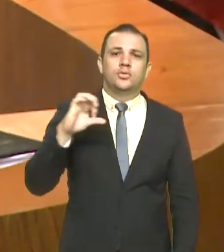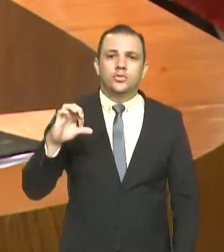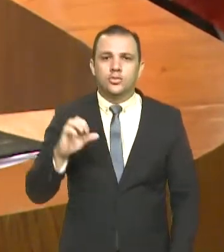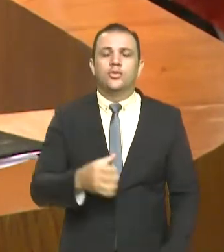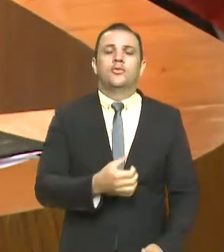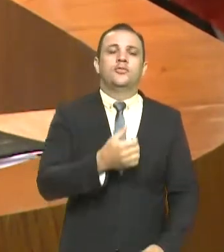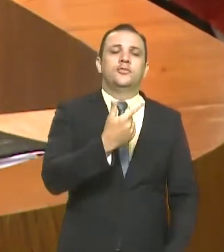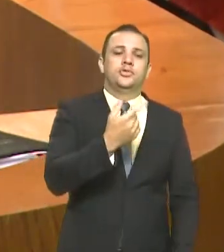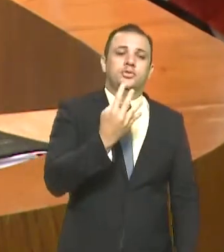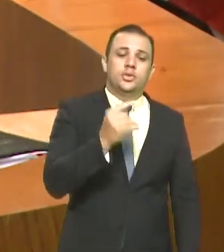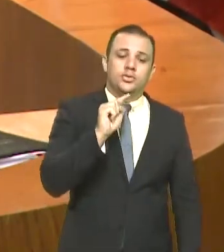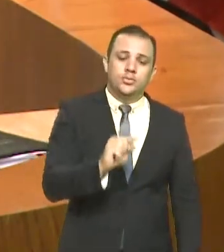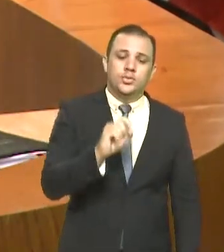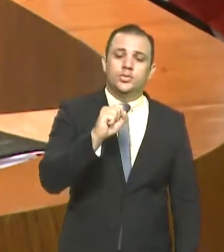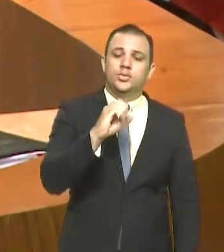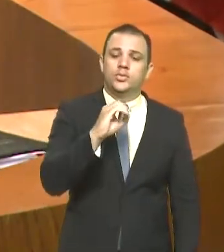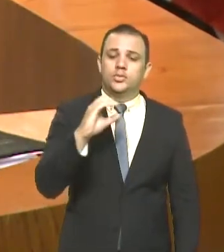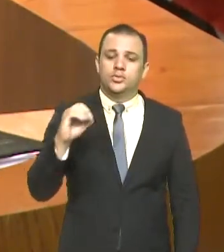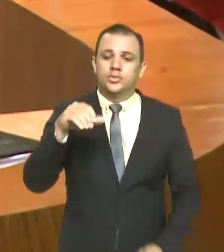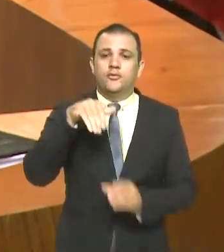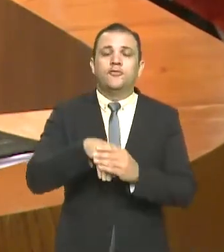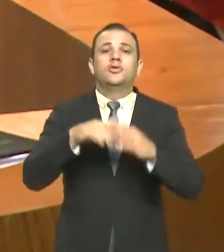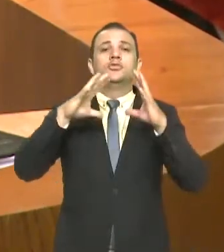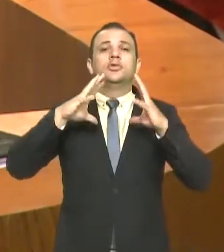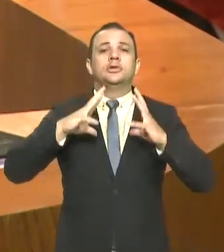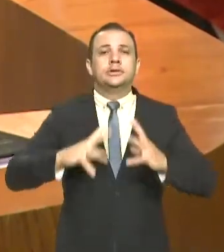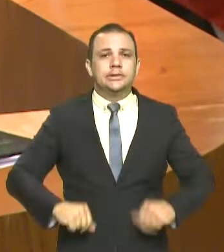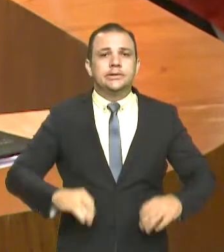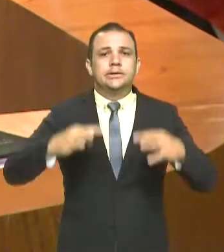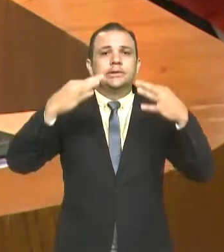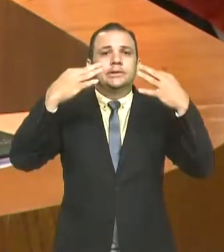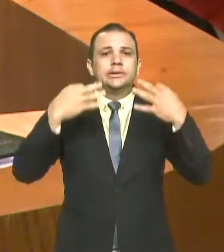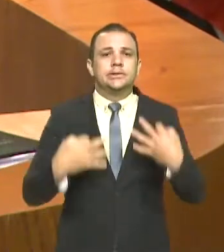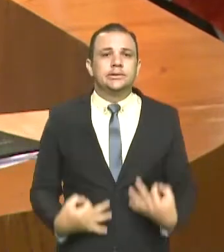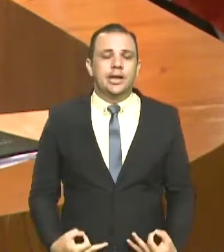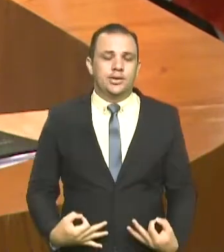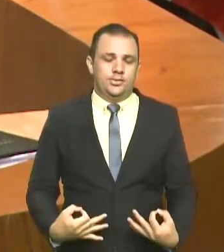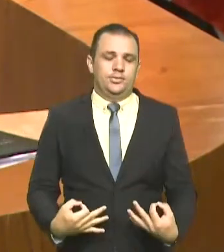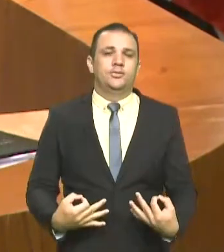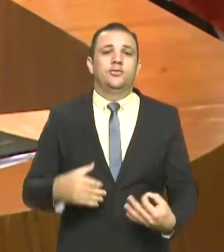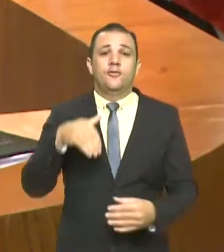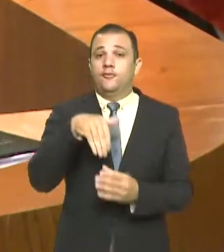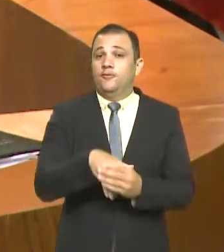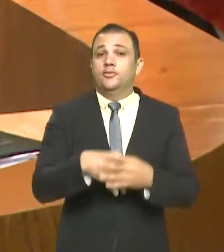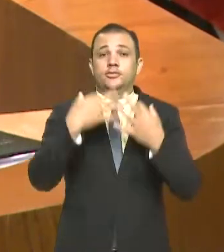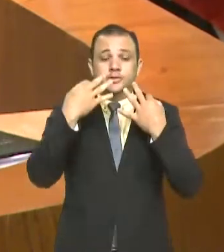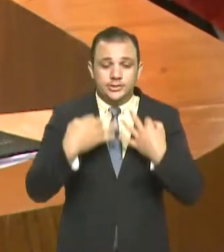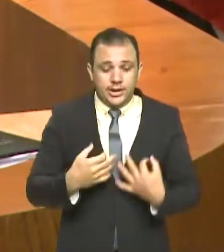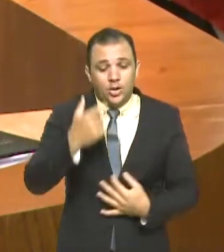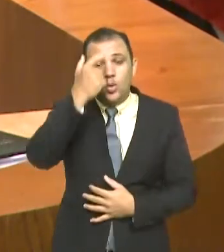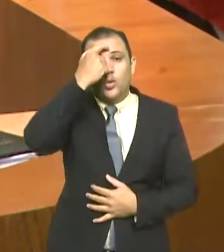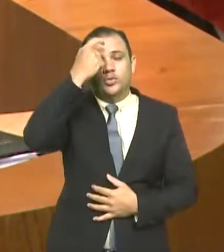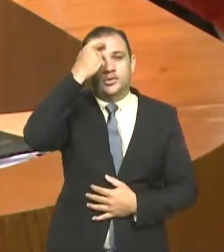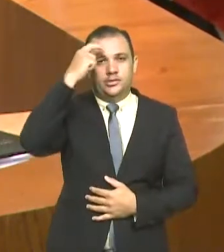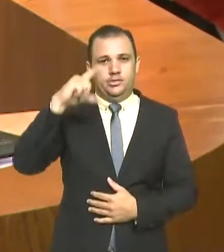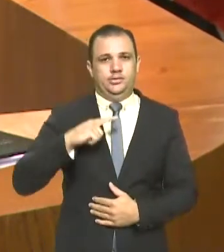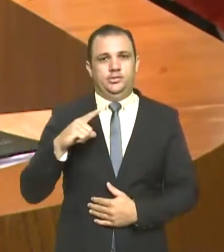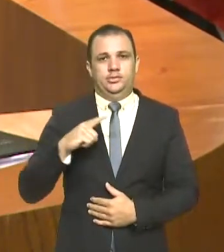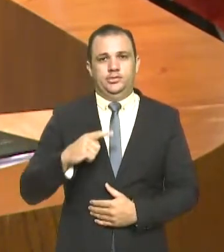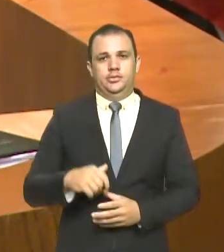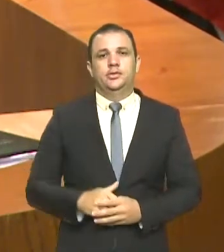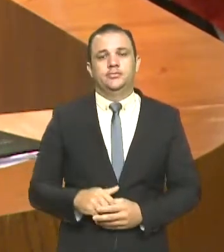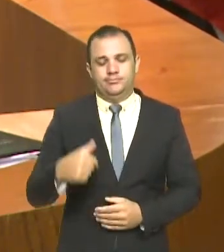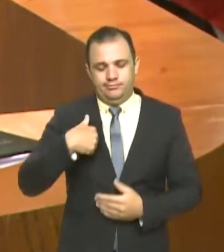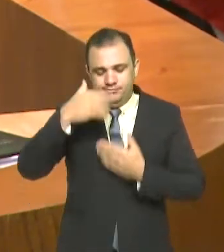23.788, 98, 99, 24.800 votos limpos, votos honestos, votos honrados, votos conscientes. E eu só